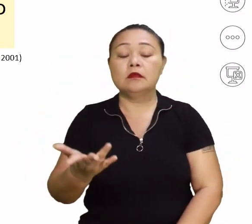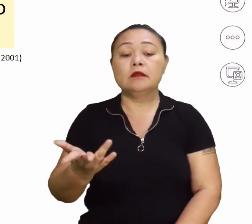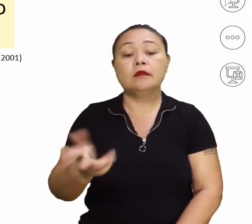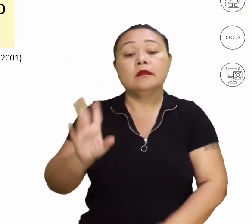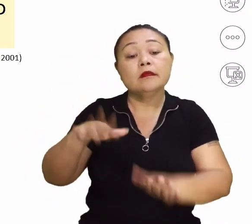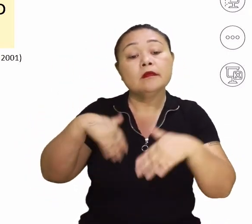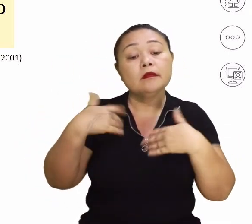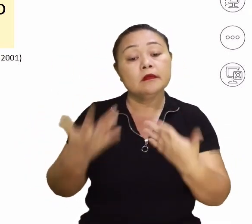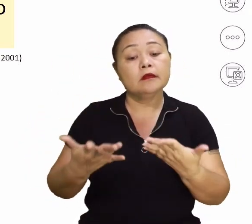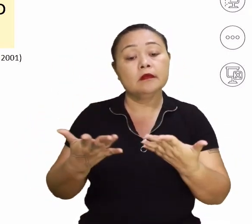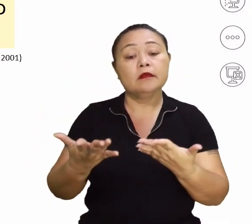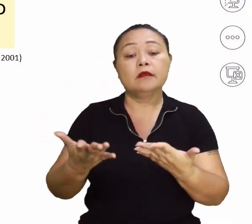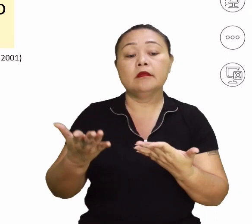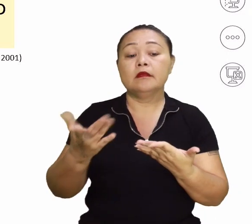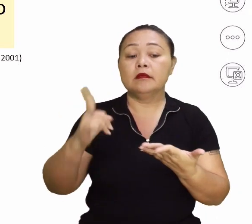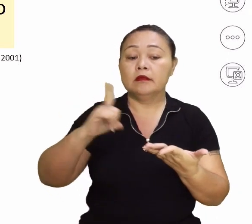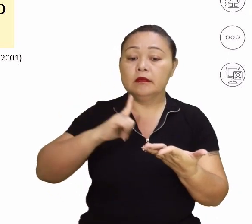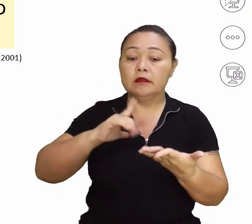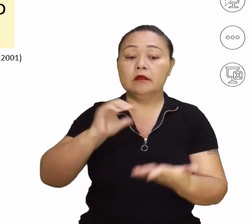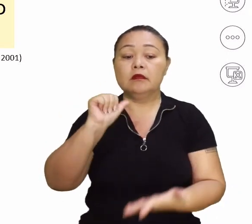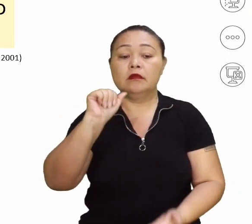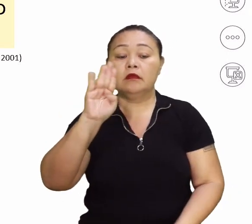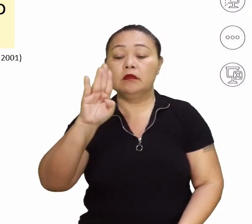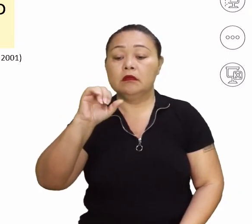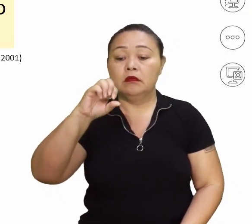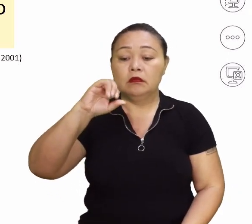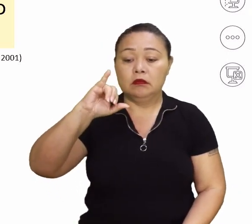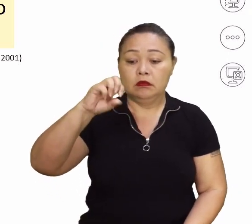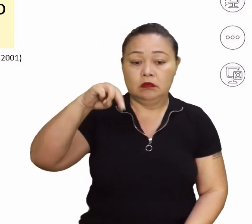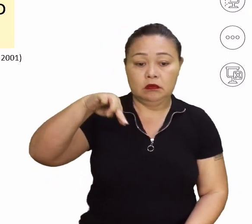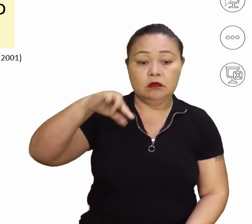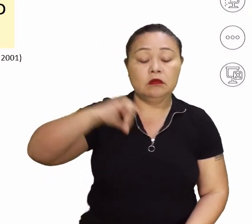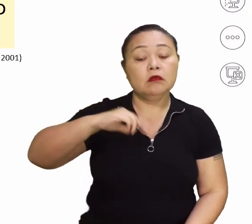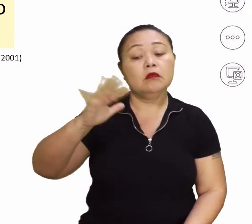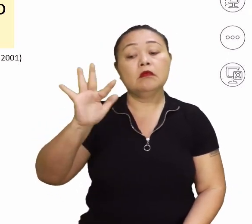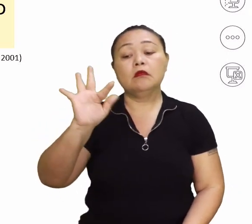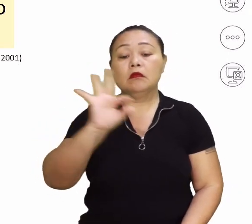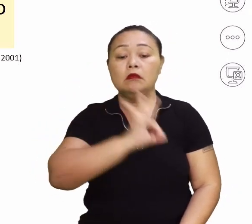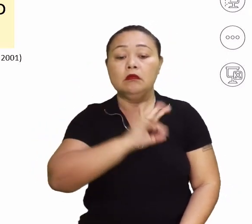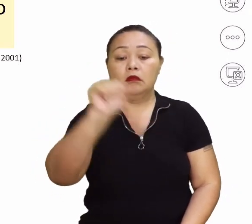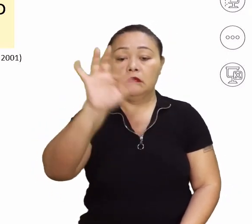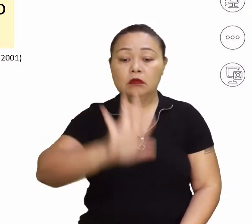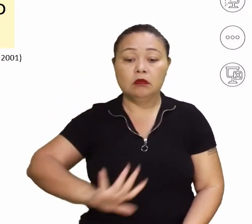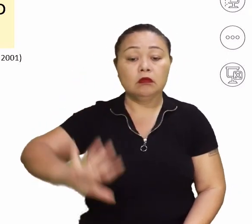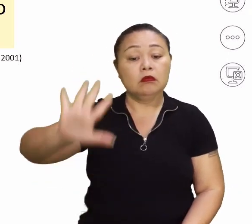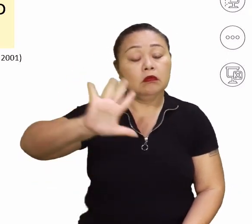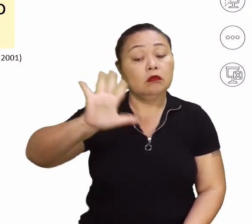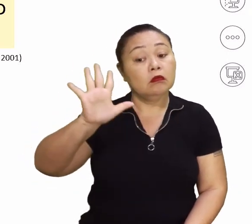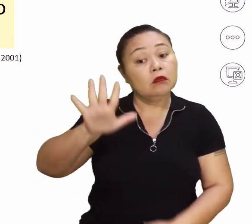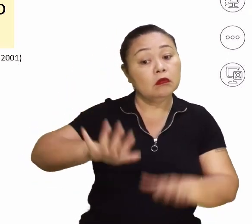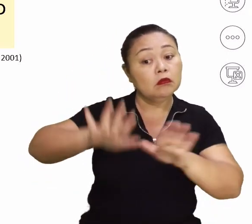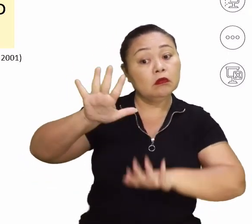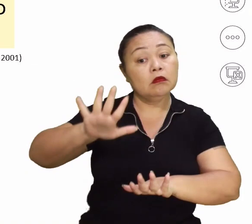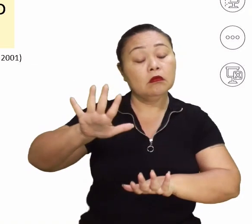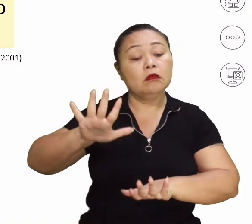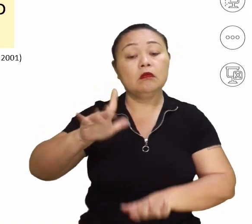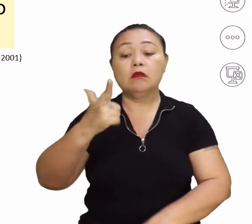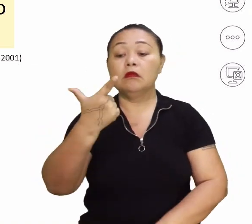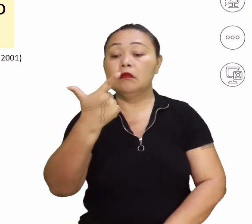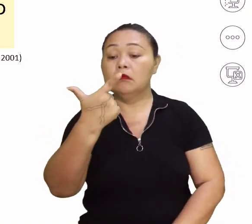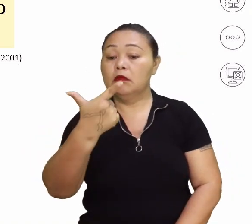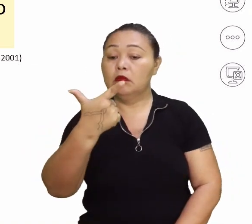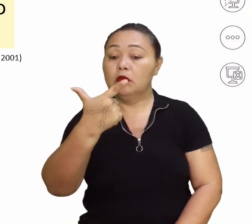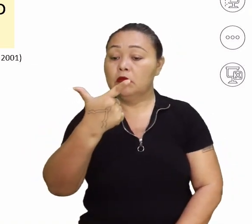Mesmo assim, a Agência Brasileira de Inteligência, a ABIN, e a Polícia Federal estimam que